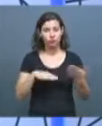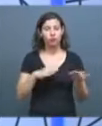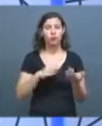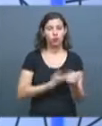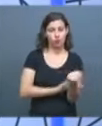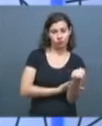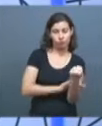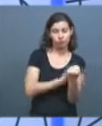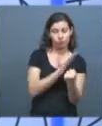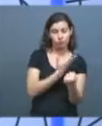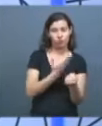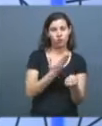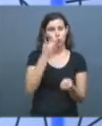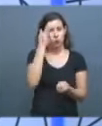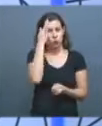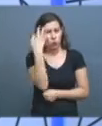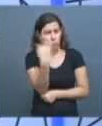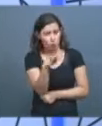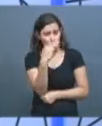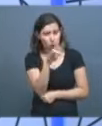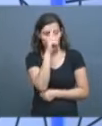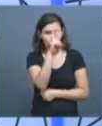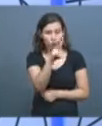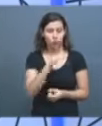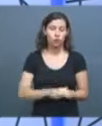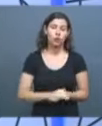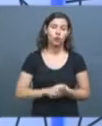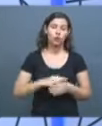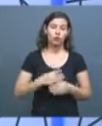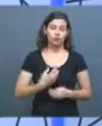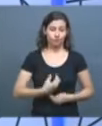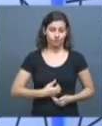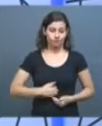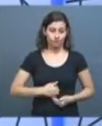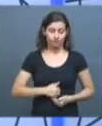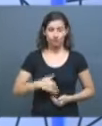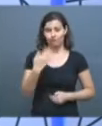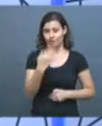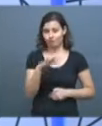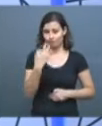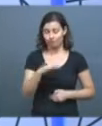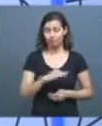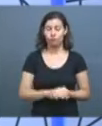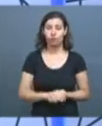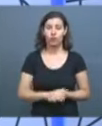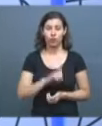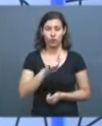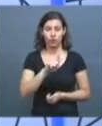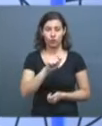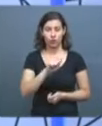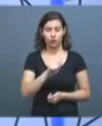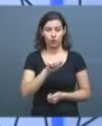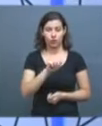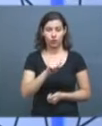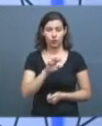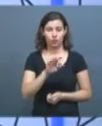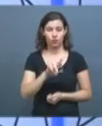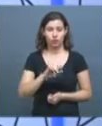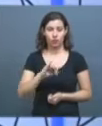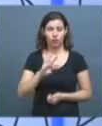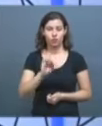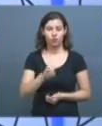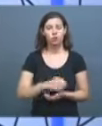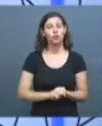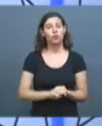hipertensão, enxaqueca, né, gastrite aguda, alteração do intestino, alteração de pele, queda